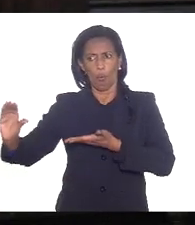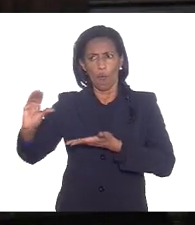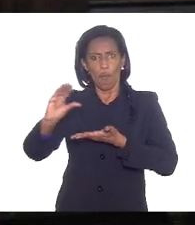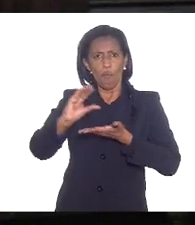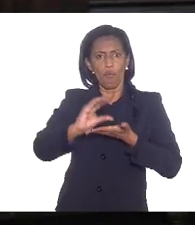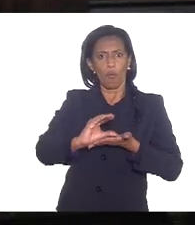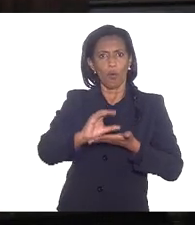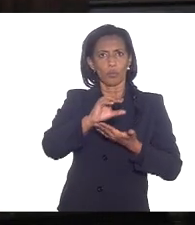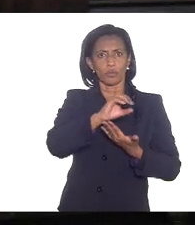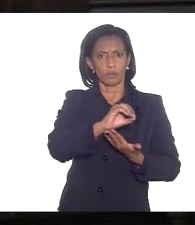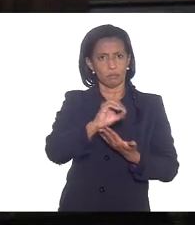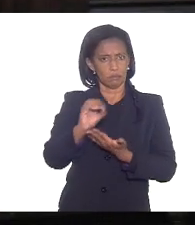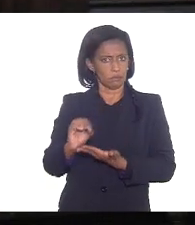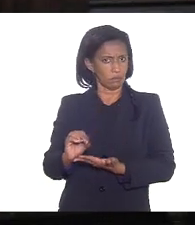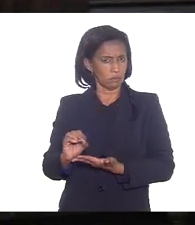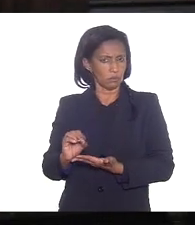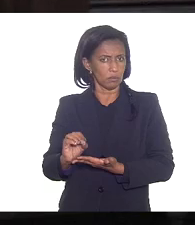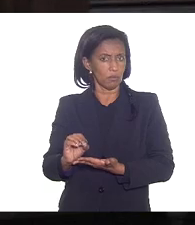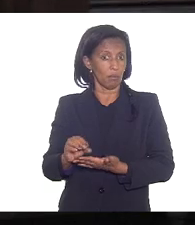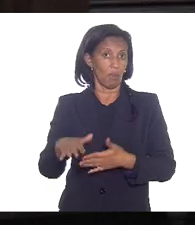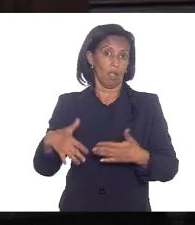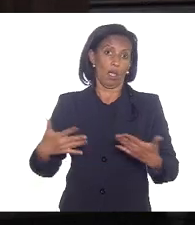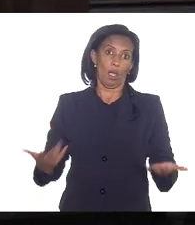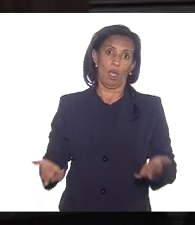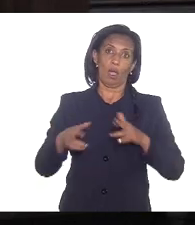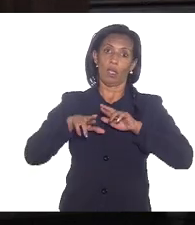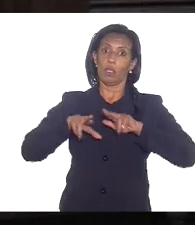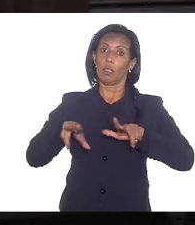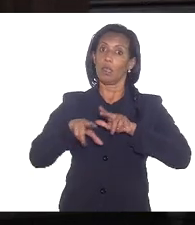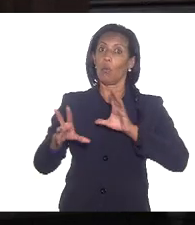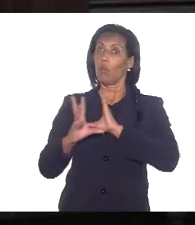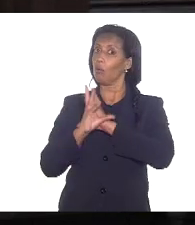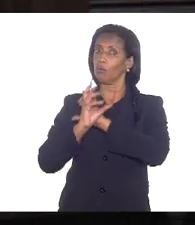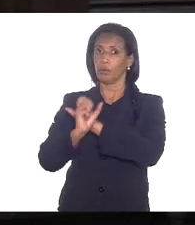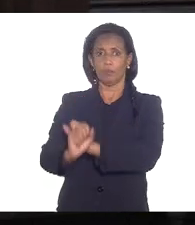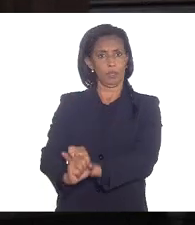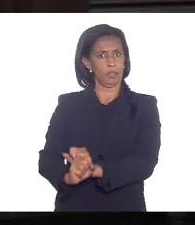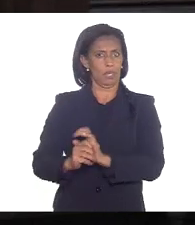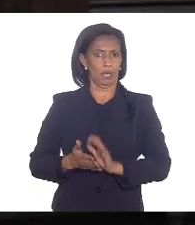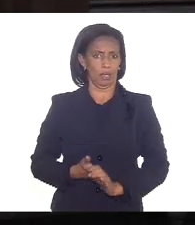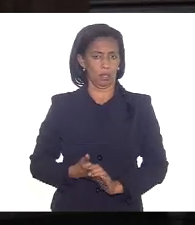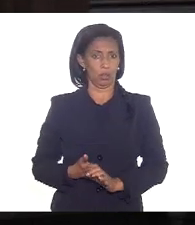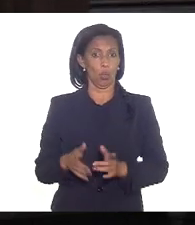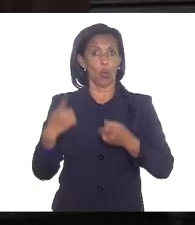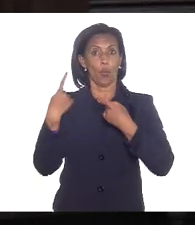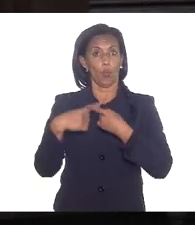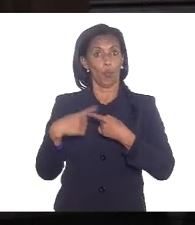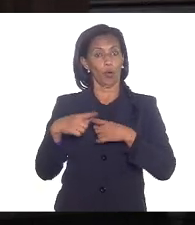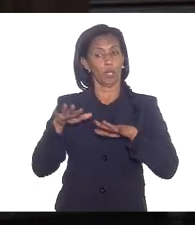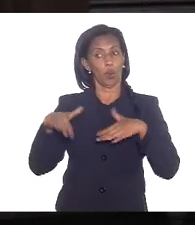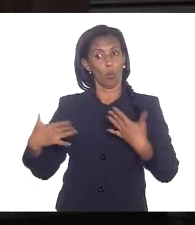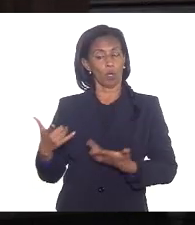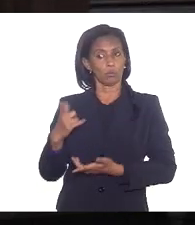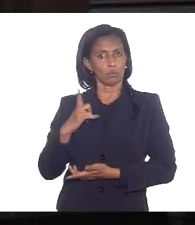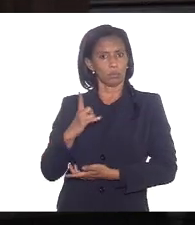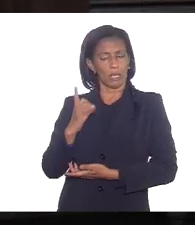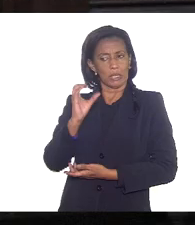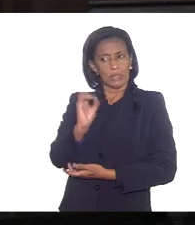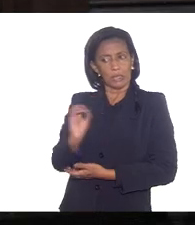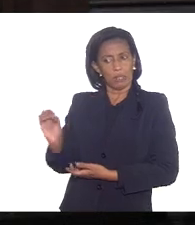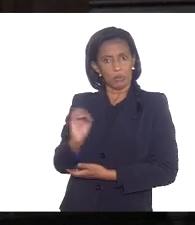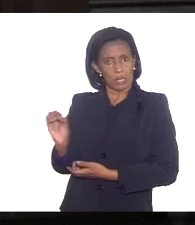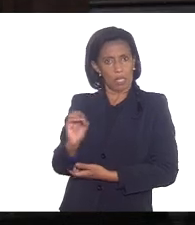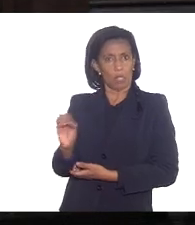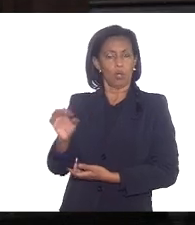00 aí isto não é contabilizado porque quando a porta fonte 100